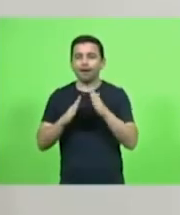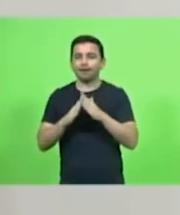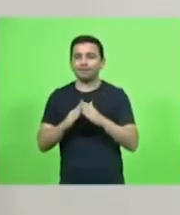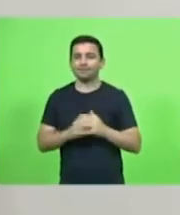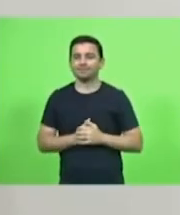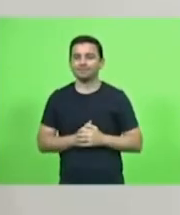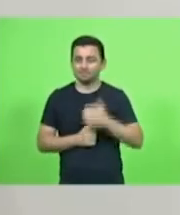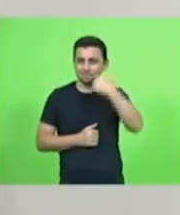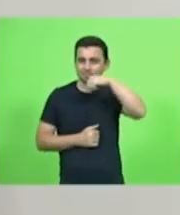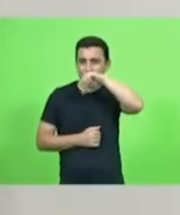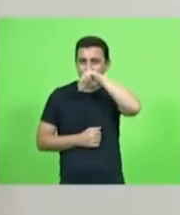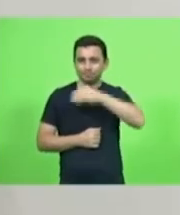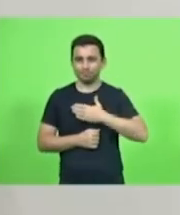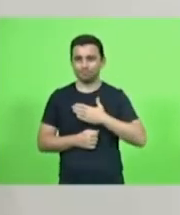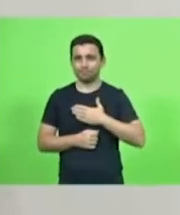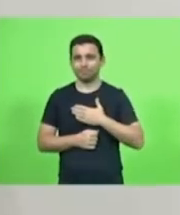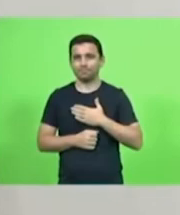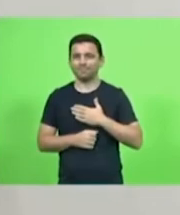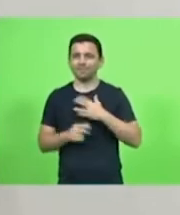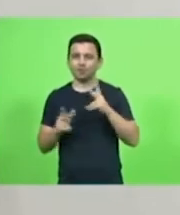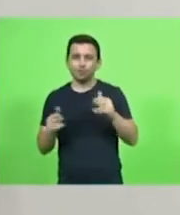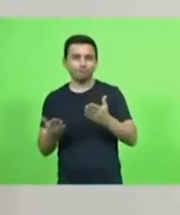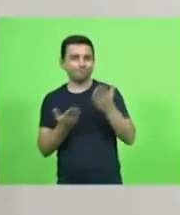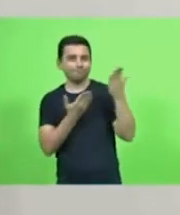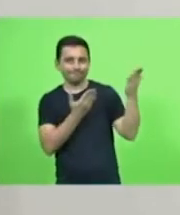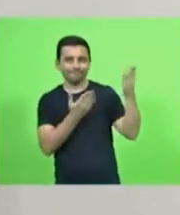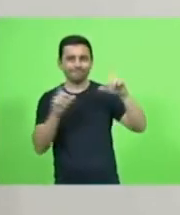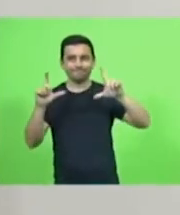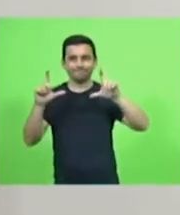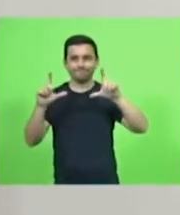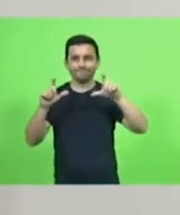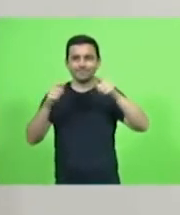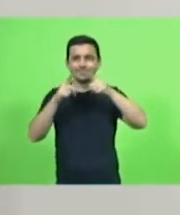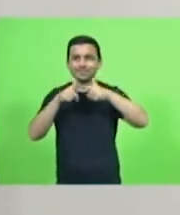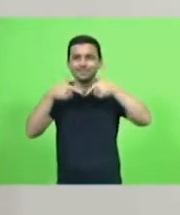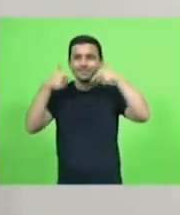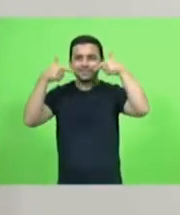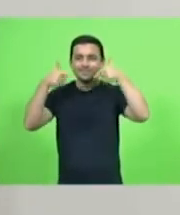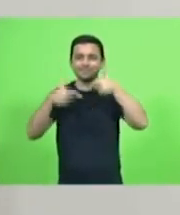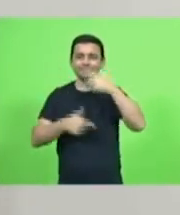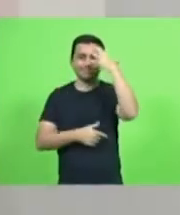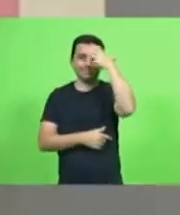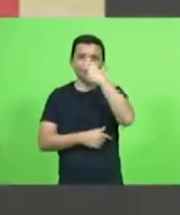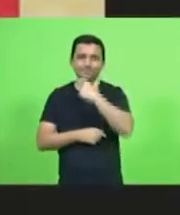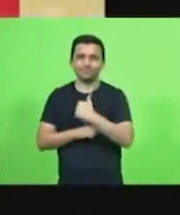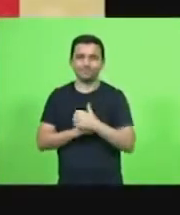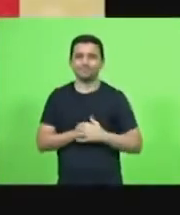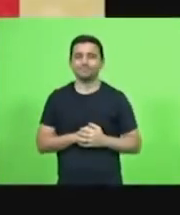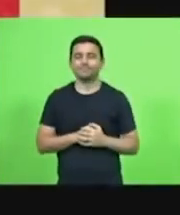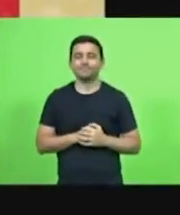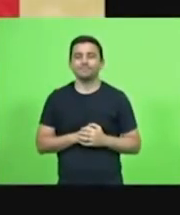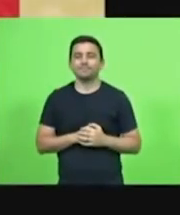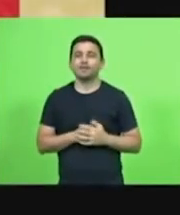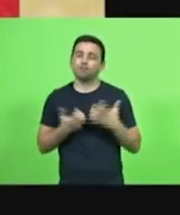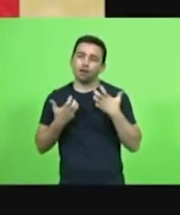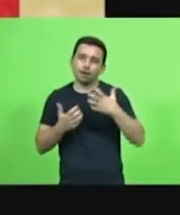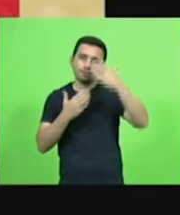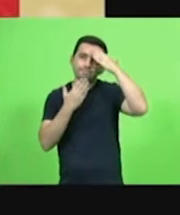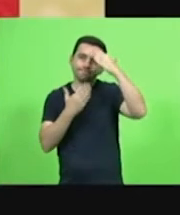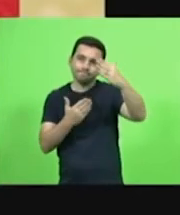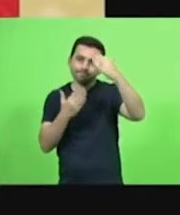Mamãe era essa pessoa que vocês veem aqui com esse sorriso lindo. Quero aqui